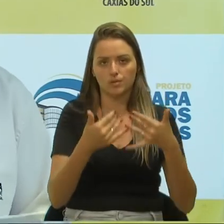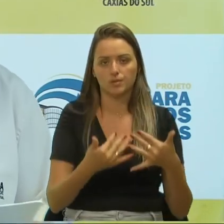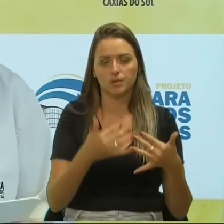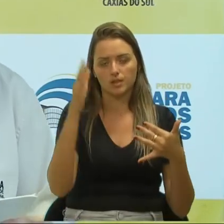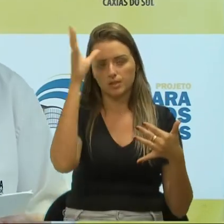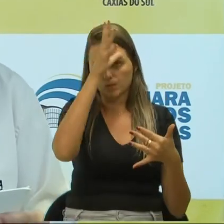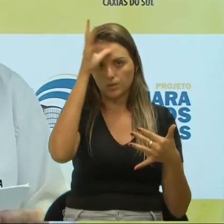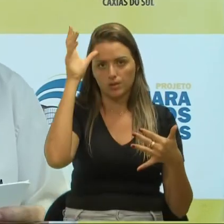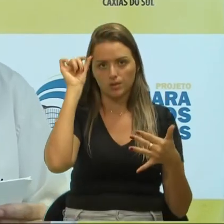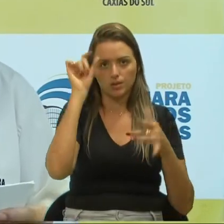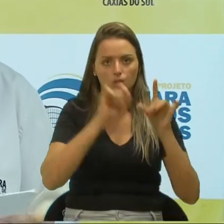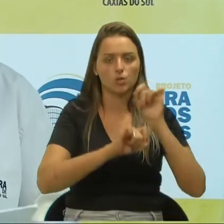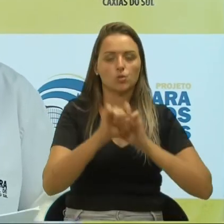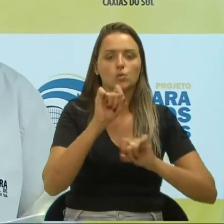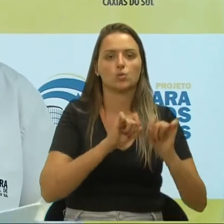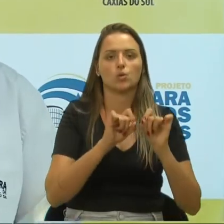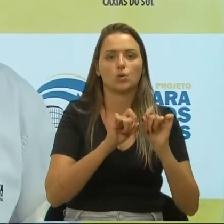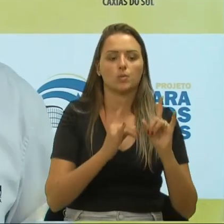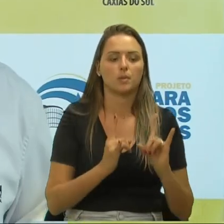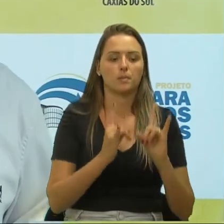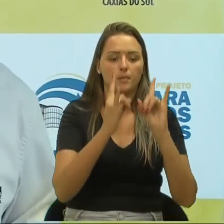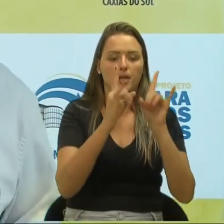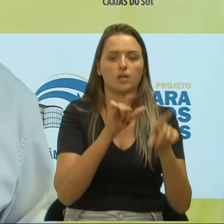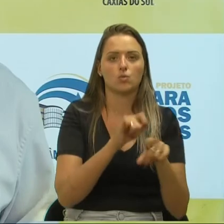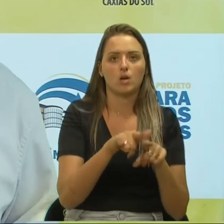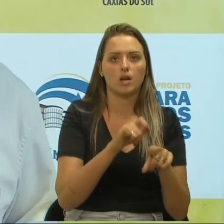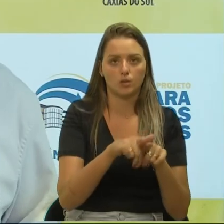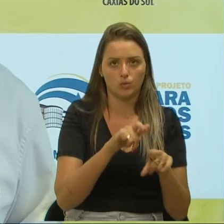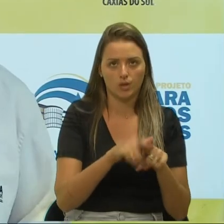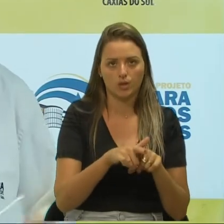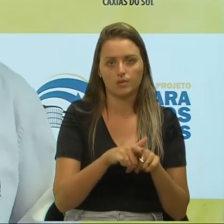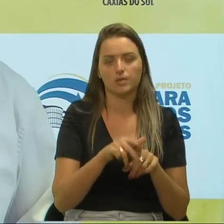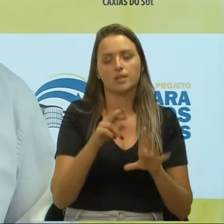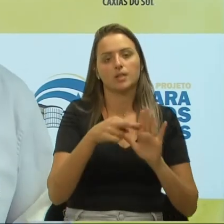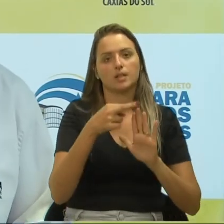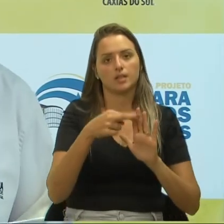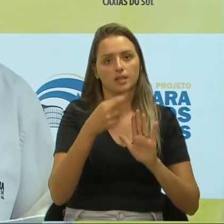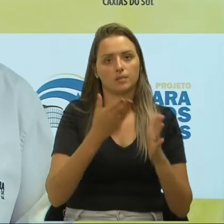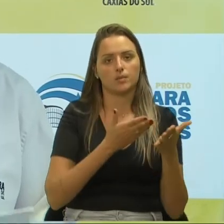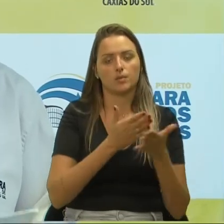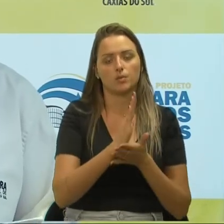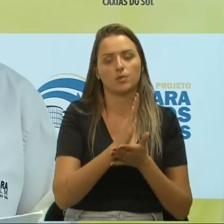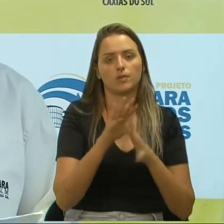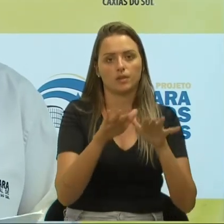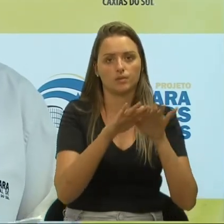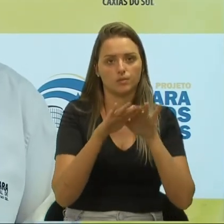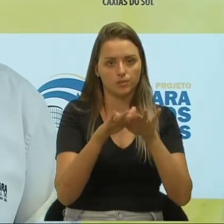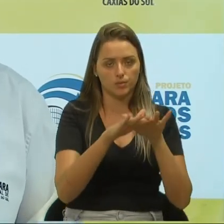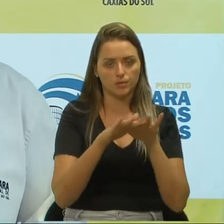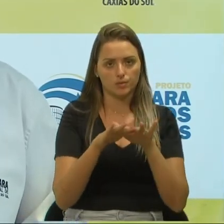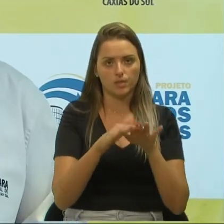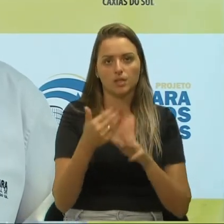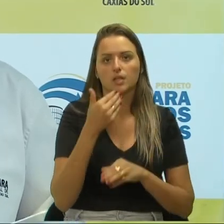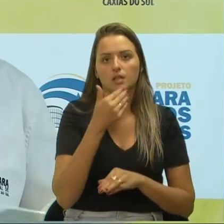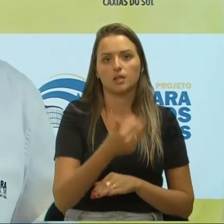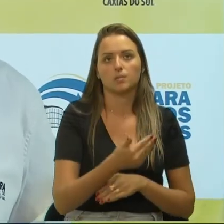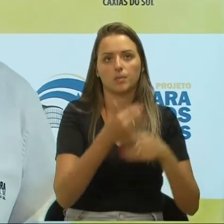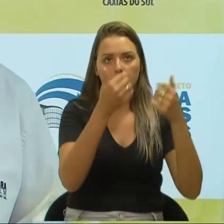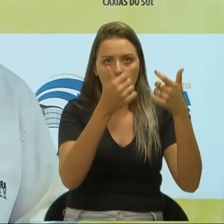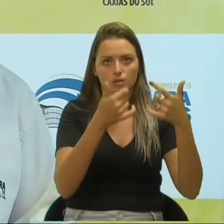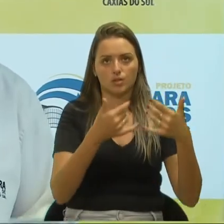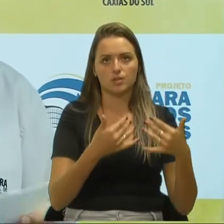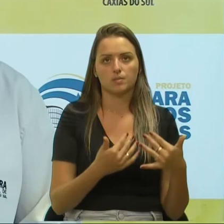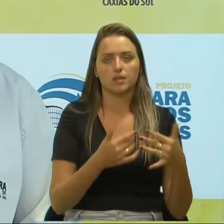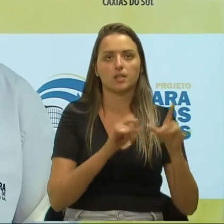informações à prefeitura sobre os imóveis locados pelo município. Requerimento aprovado por unanimidade que pede, entre